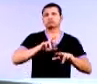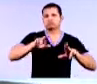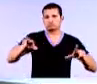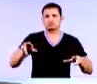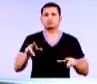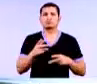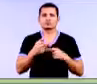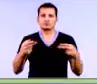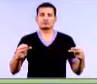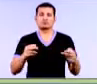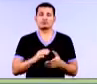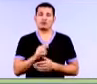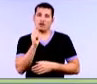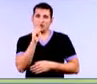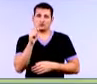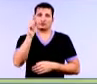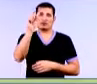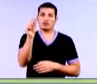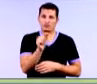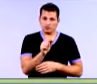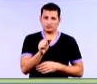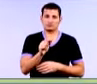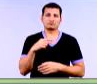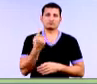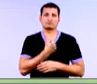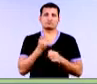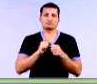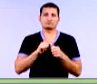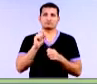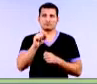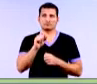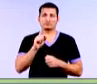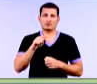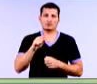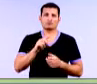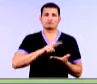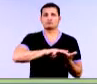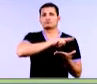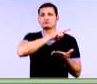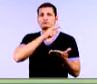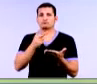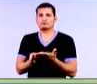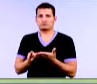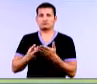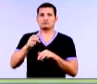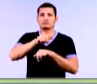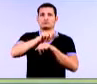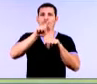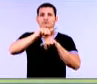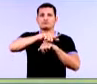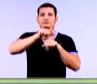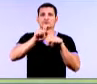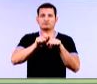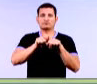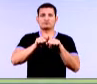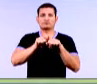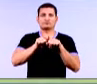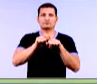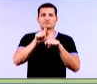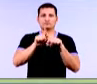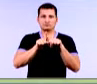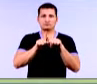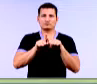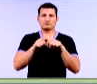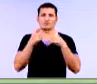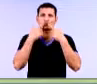Eclipse, o que a gente faz é transcrever o algoritmo para uma linguagem de programação